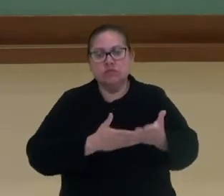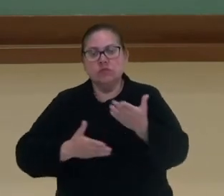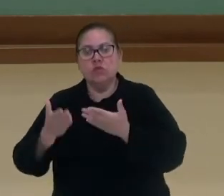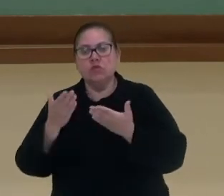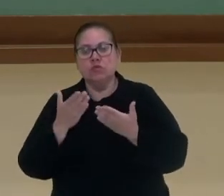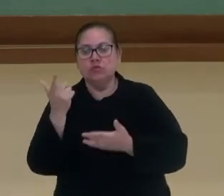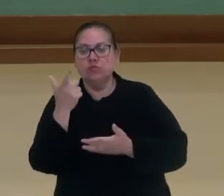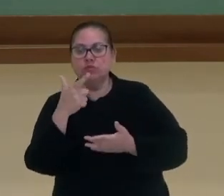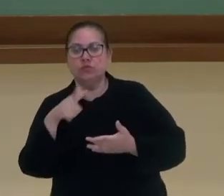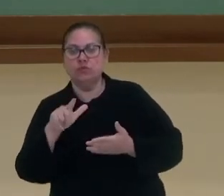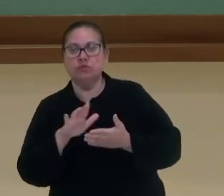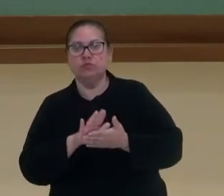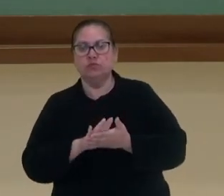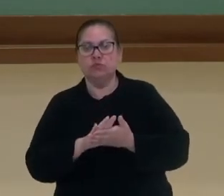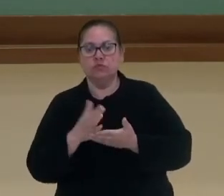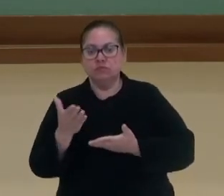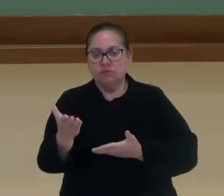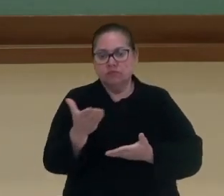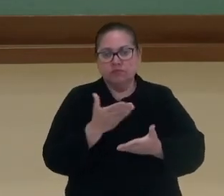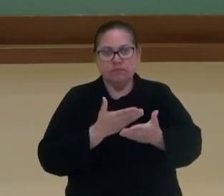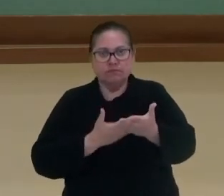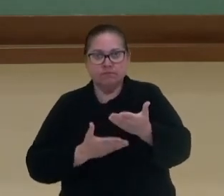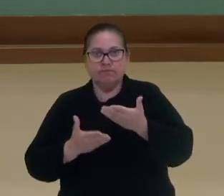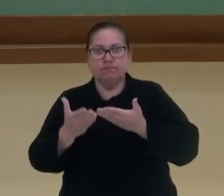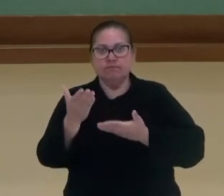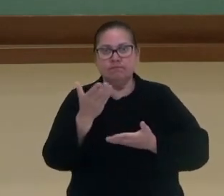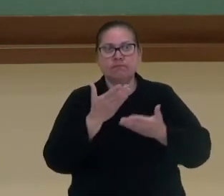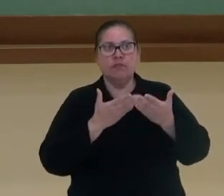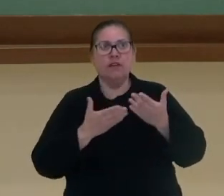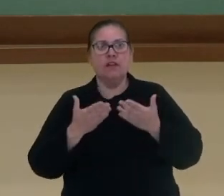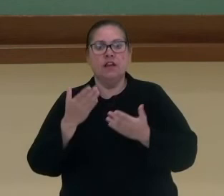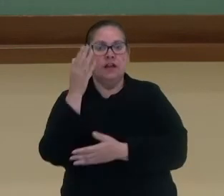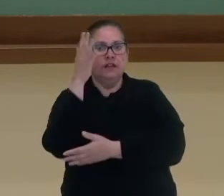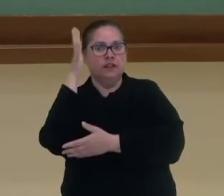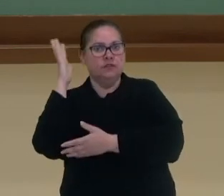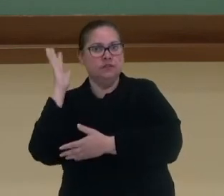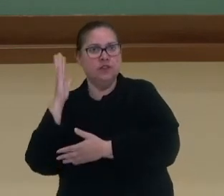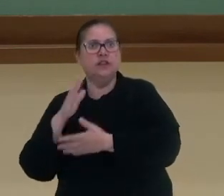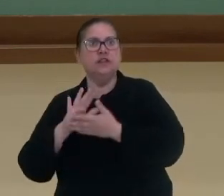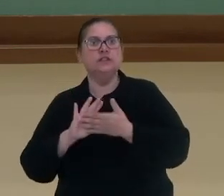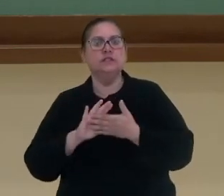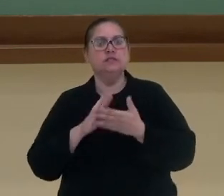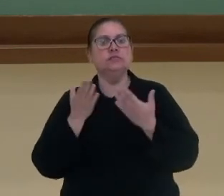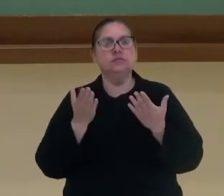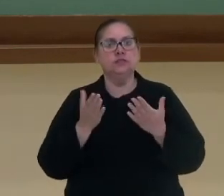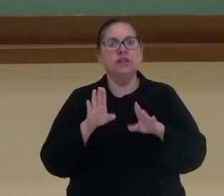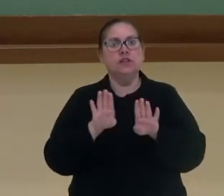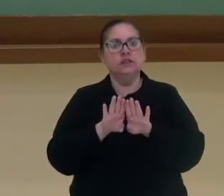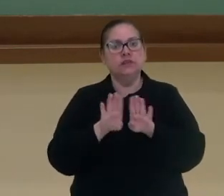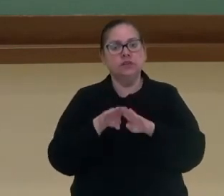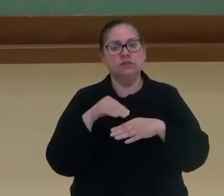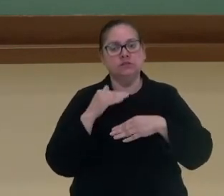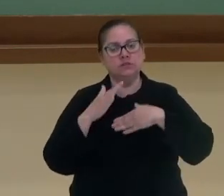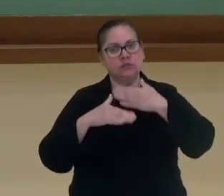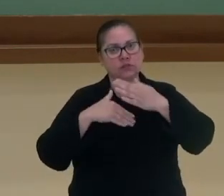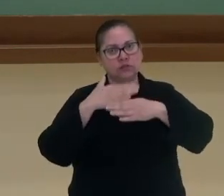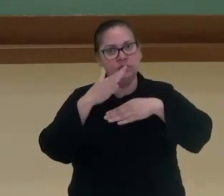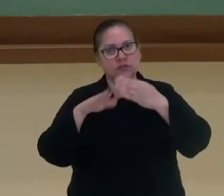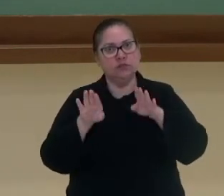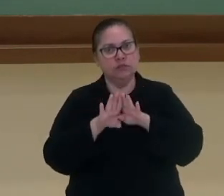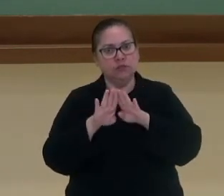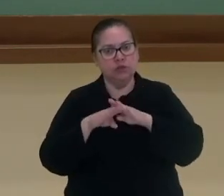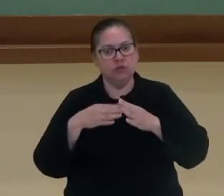o outro, para a interação com a natureza. E desenvolve também as